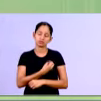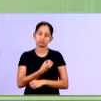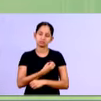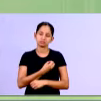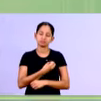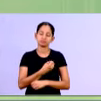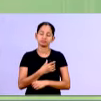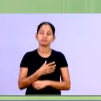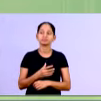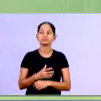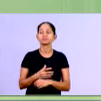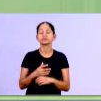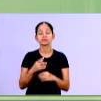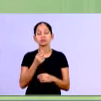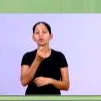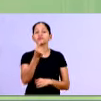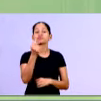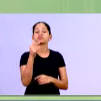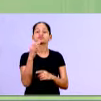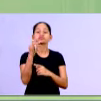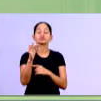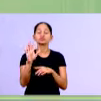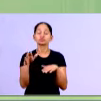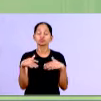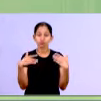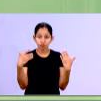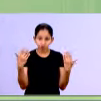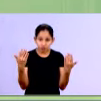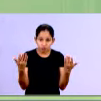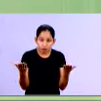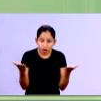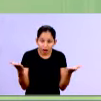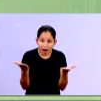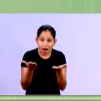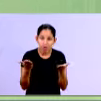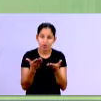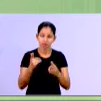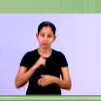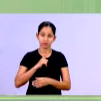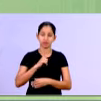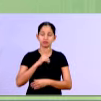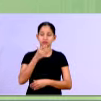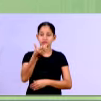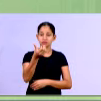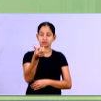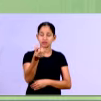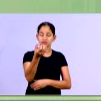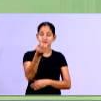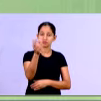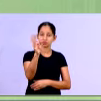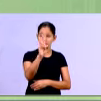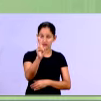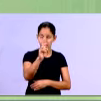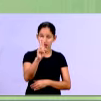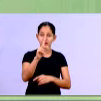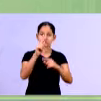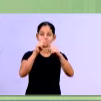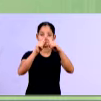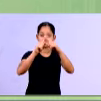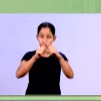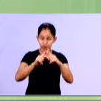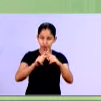ok? Future Valor. E aí eu vou ter presente, valor presente, R$600, que